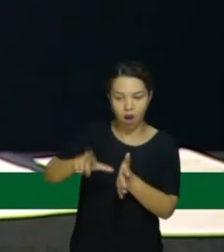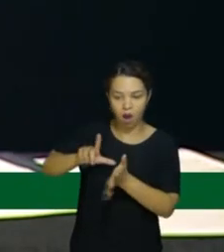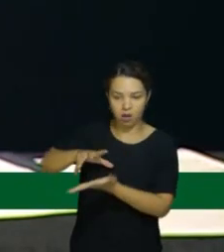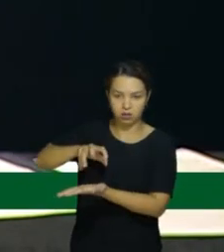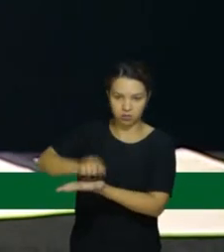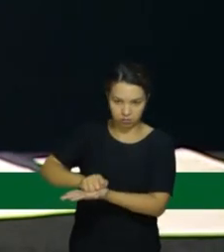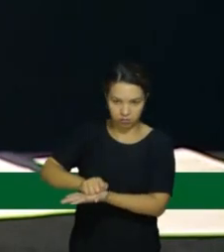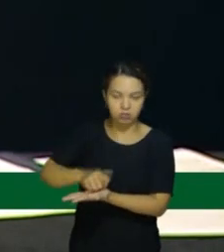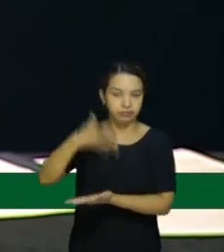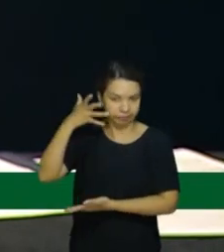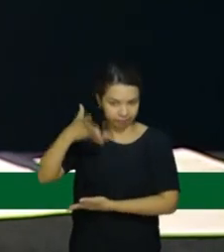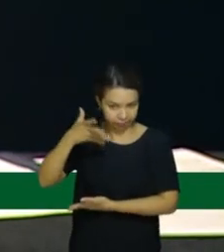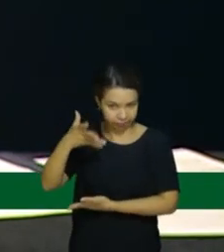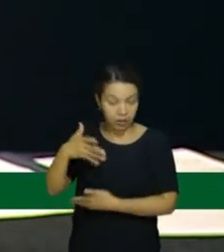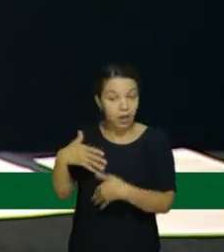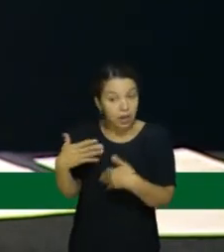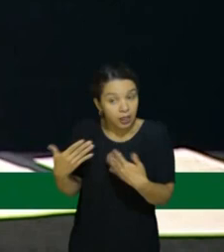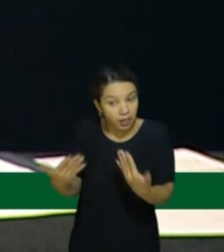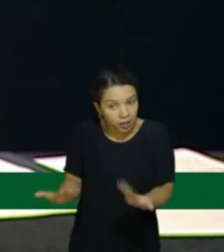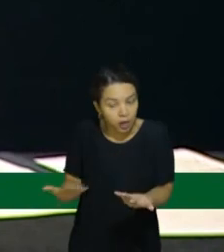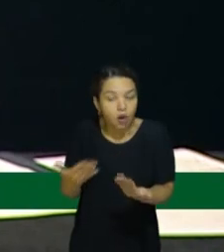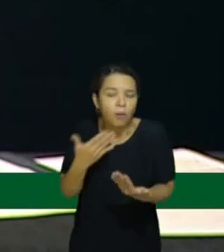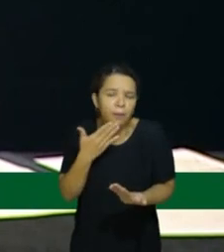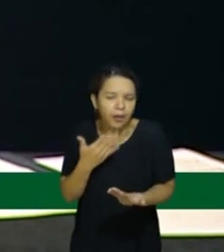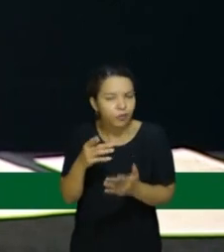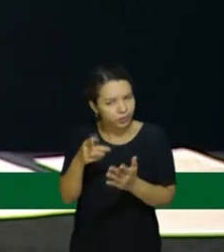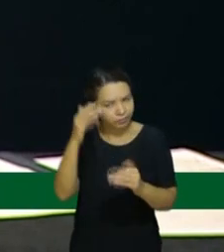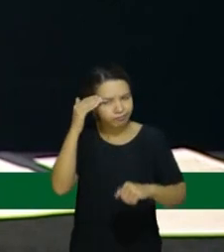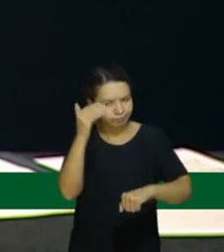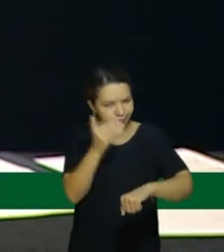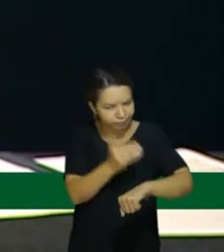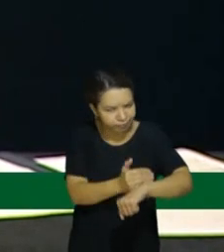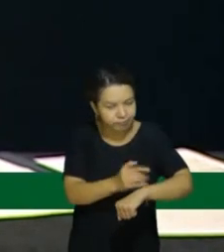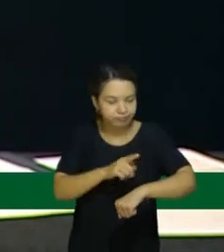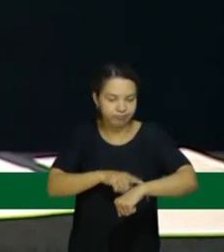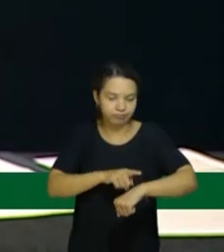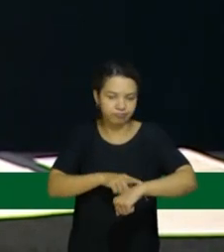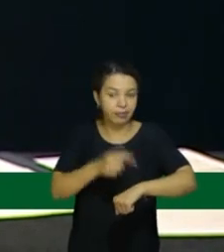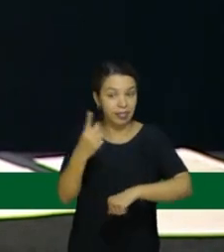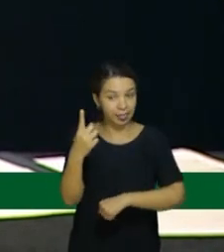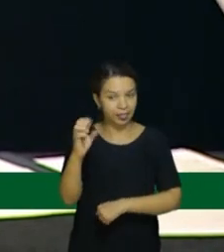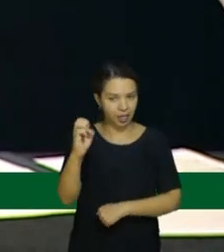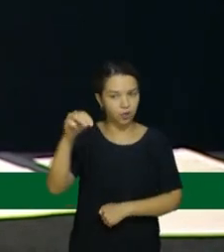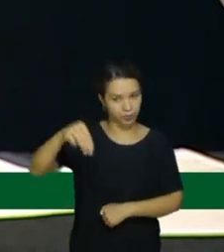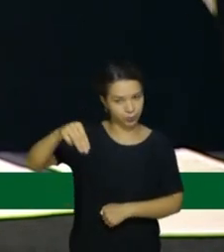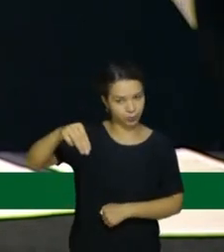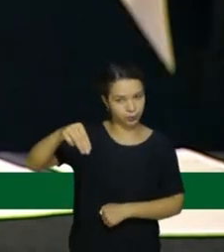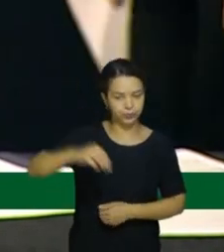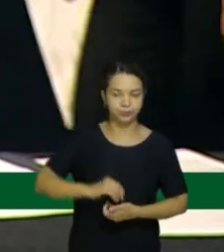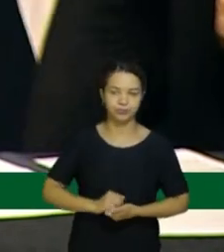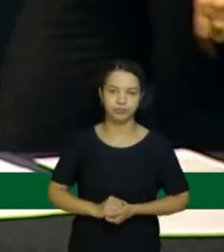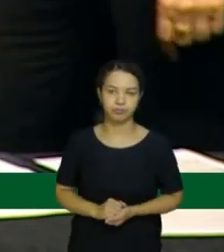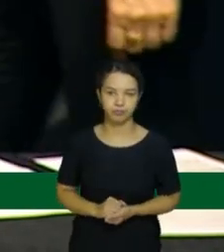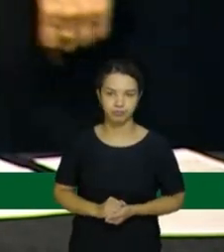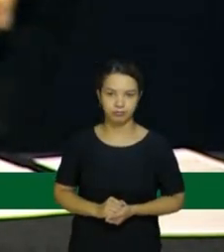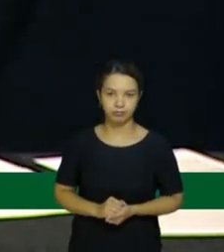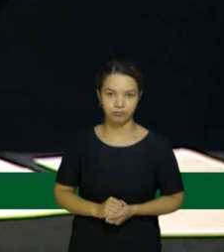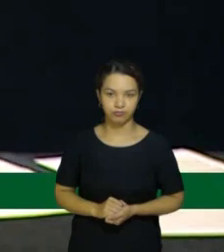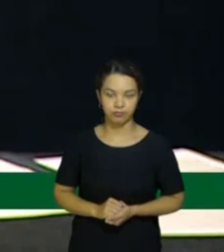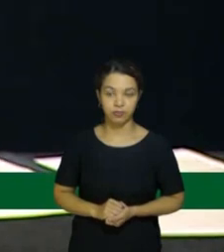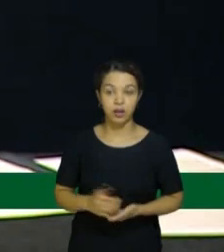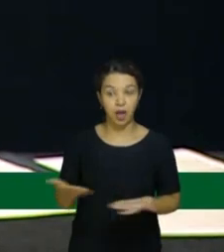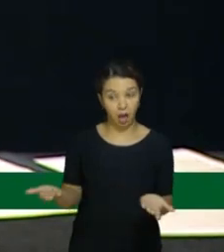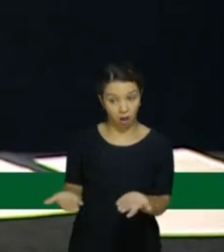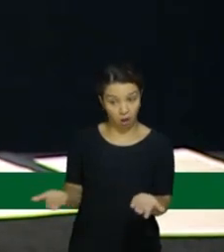euo entidades para que se manham no tempo de até 10 minutos entidade ablf